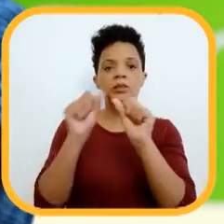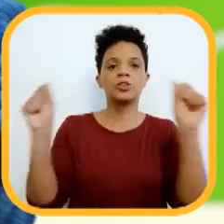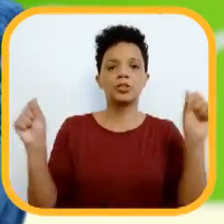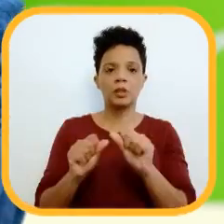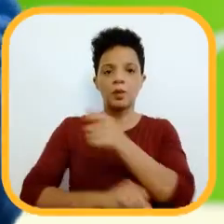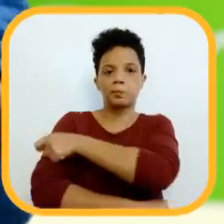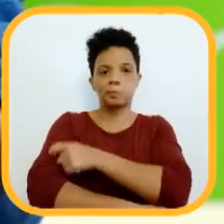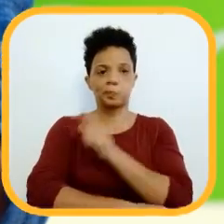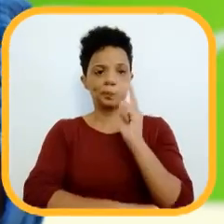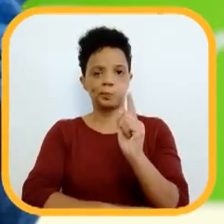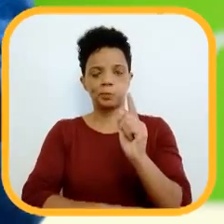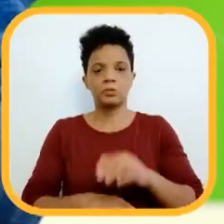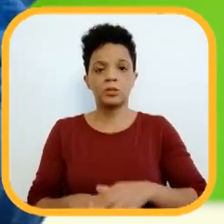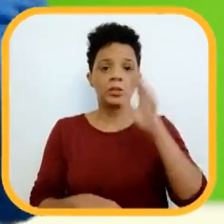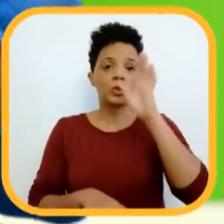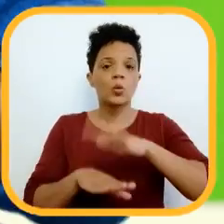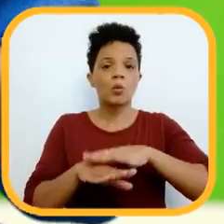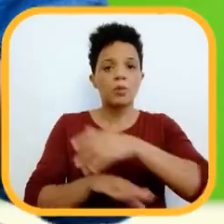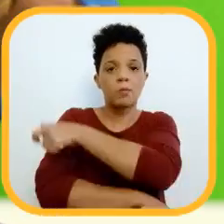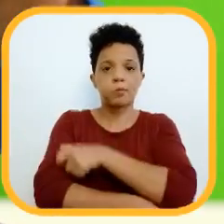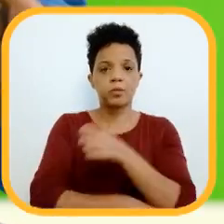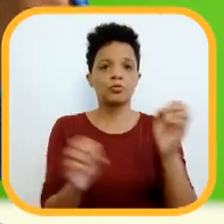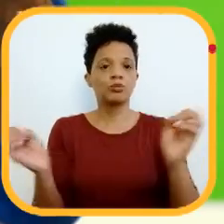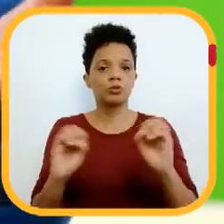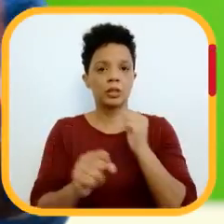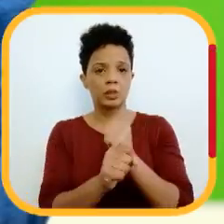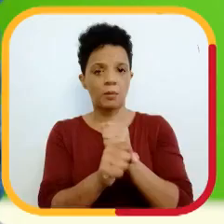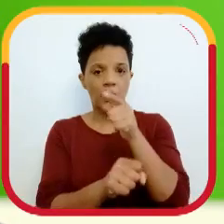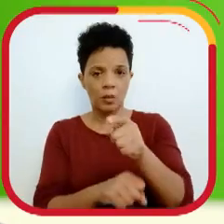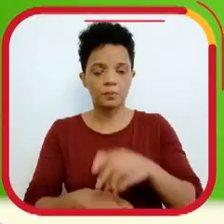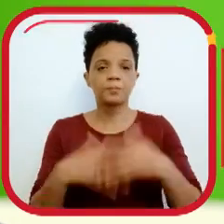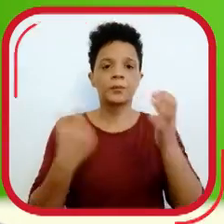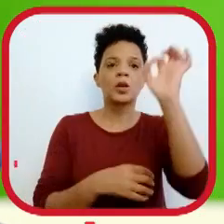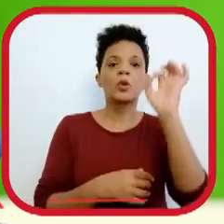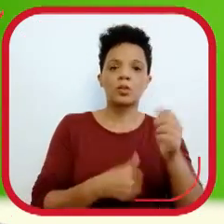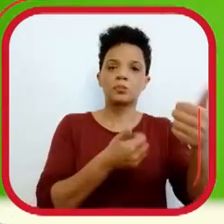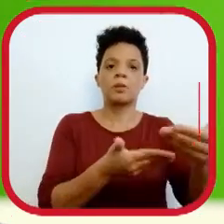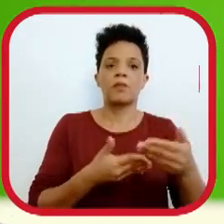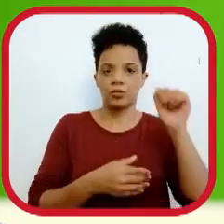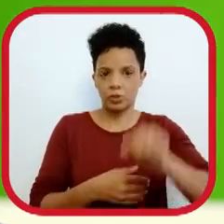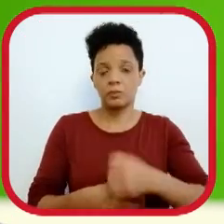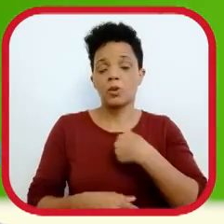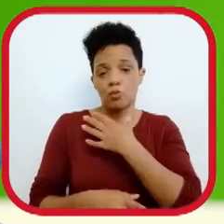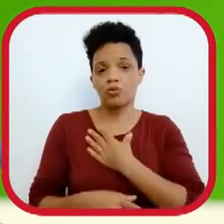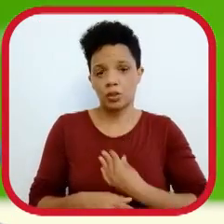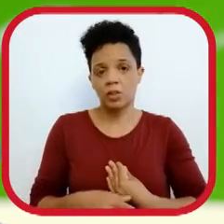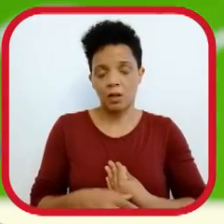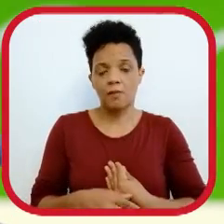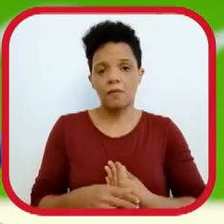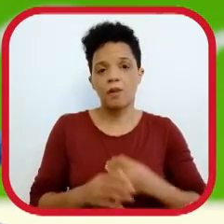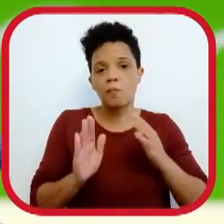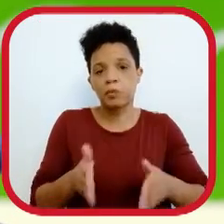garantir uma representatividade a quem não está representado naquela tarefa. e, portanto, as cotas são bem-vindas. Eu